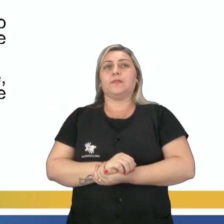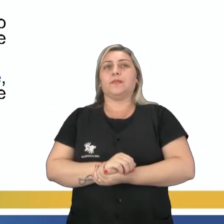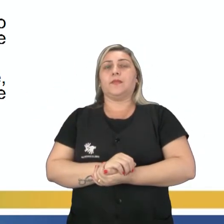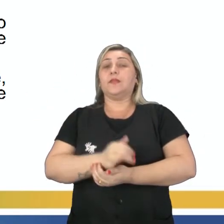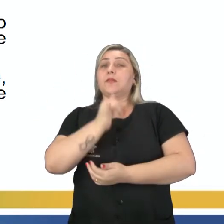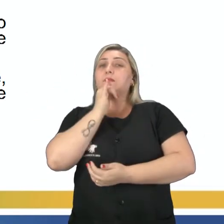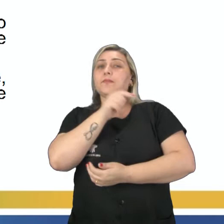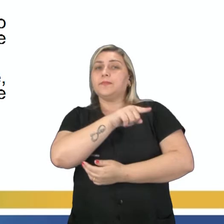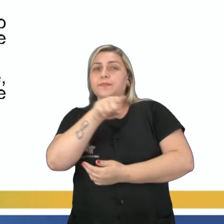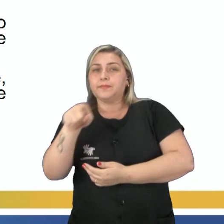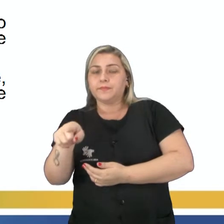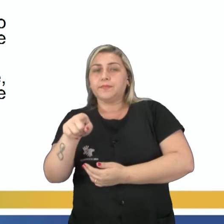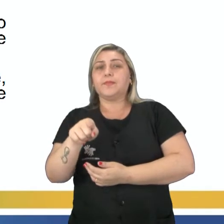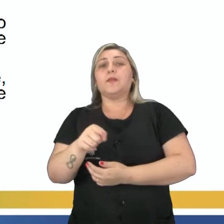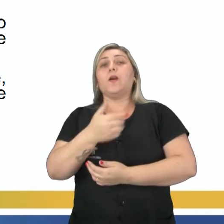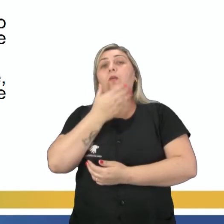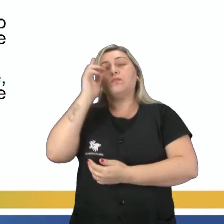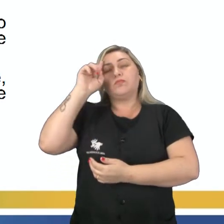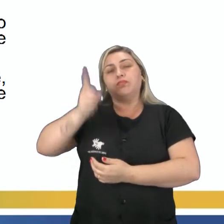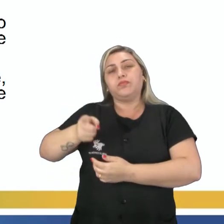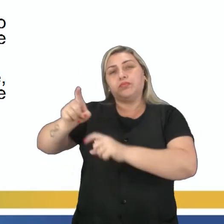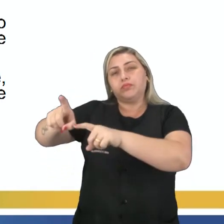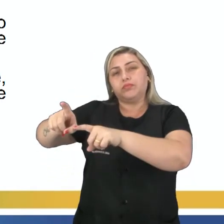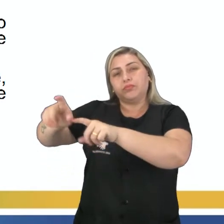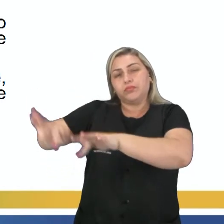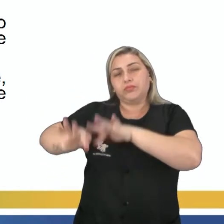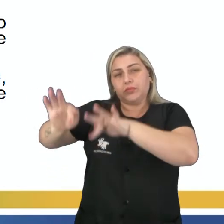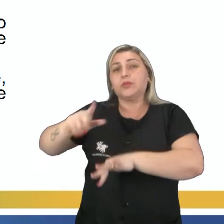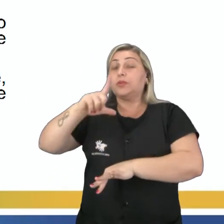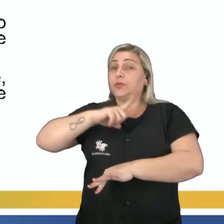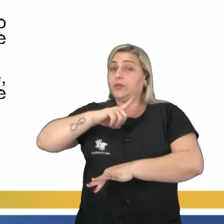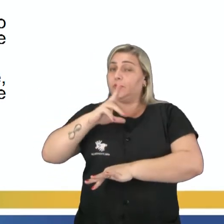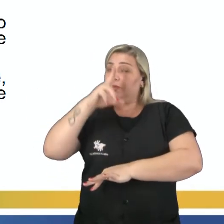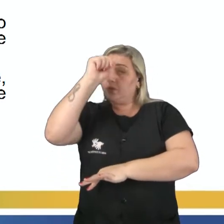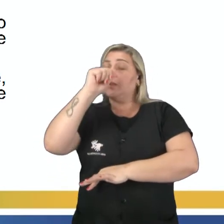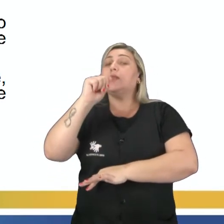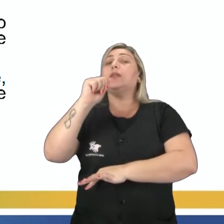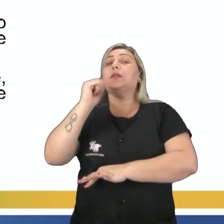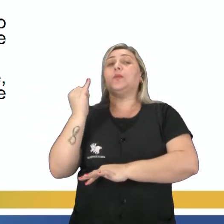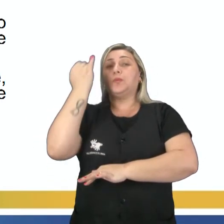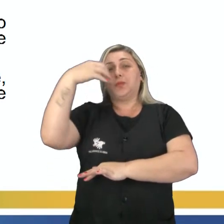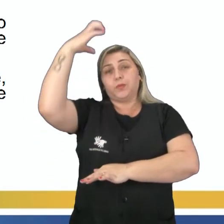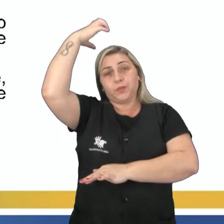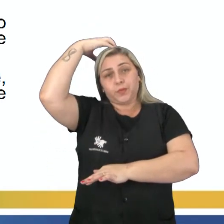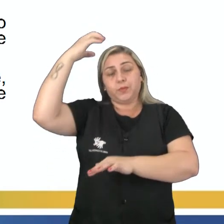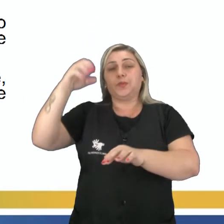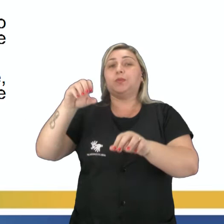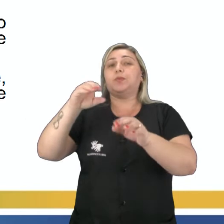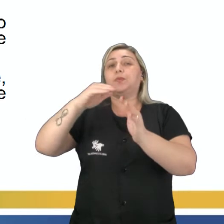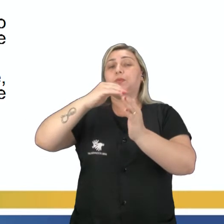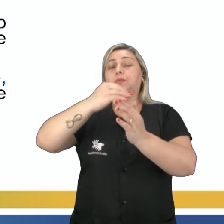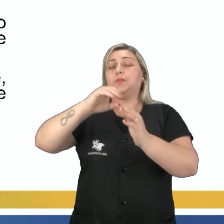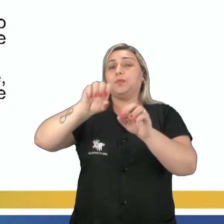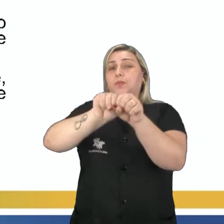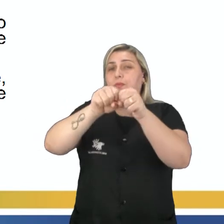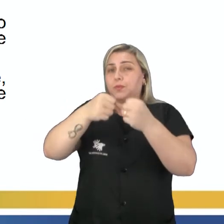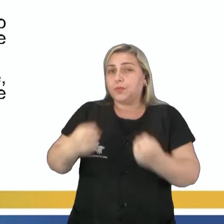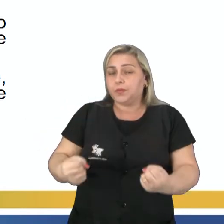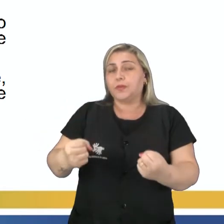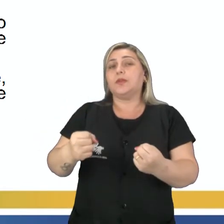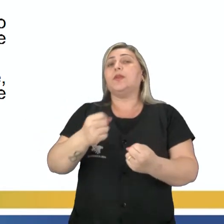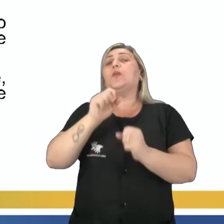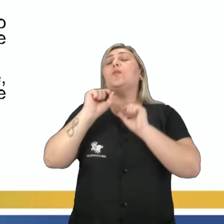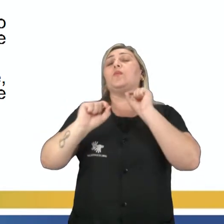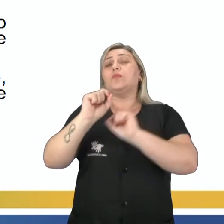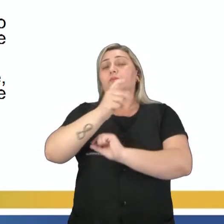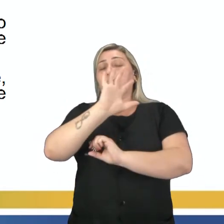colocando um exemplo para vocês, o senhor feudal era quem detinha todo o poder. Quando o Império Romano cai, o que é que vai acontecer? Tá? As